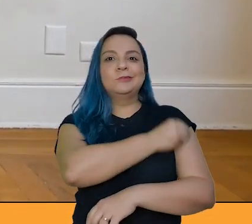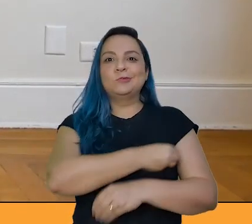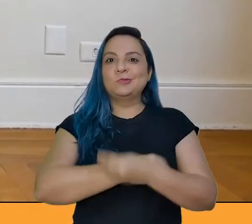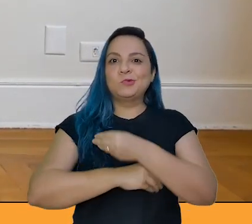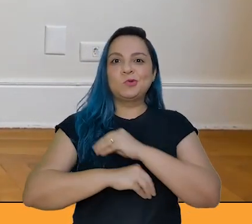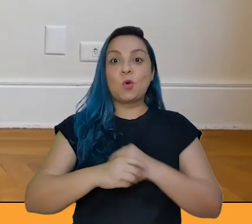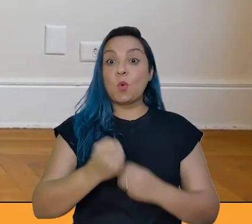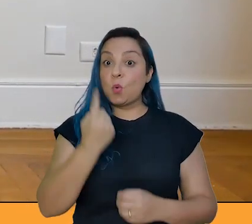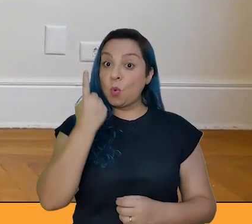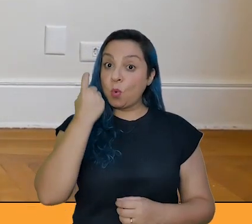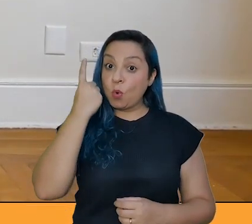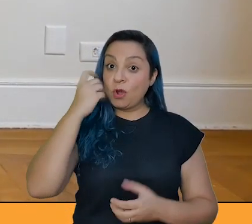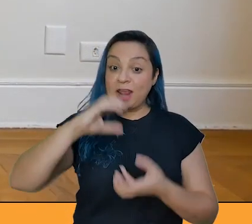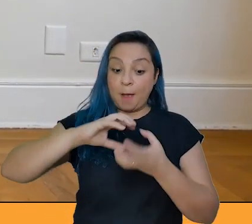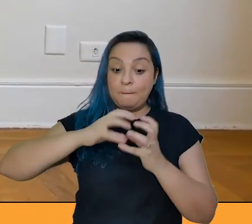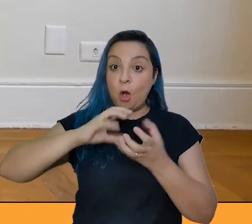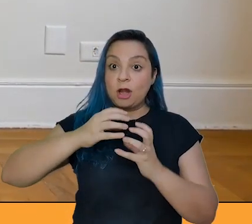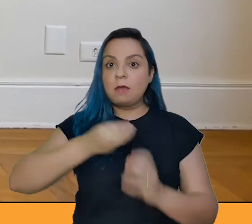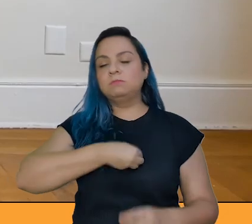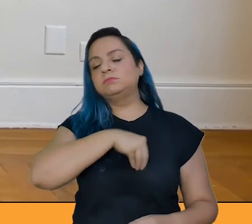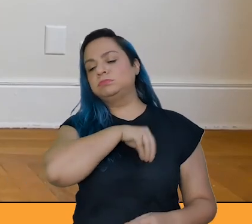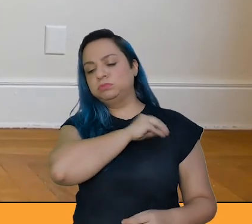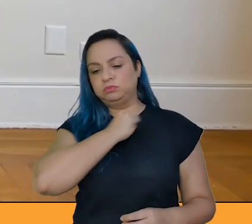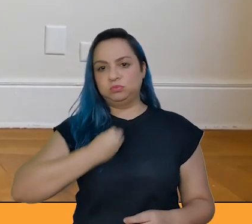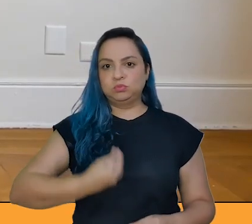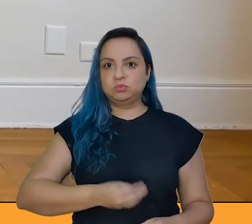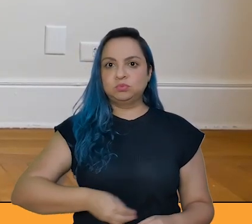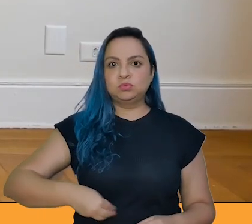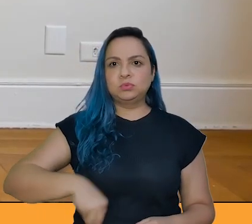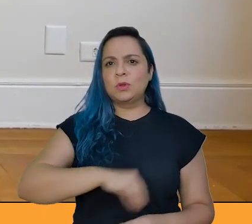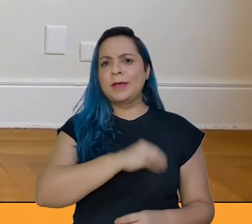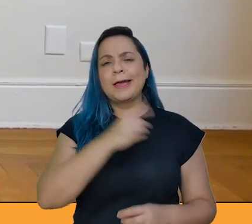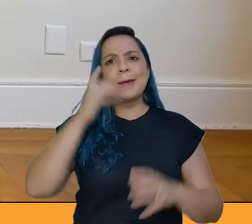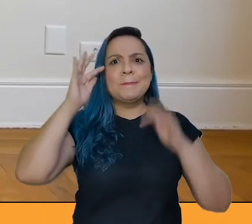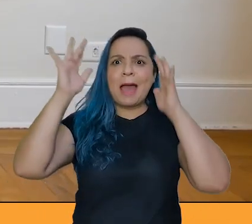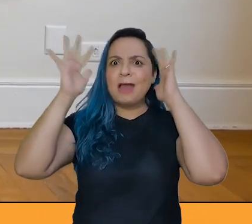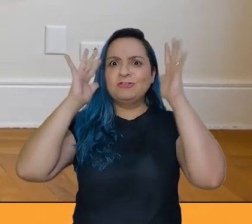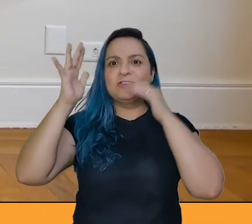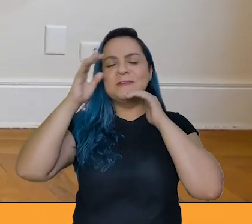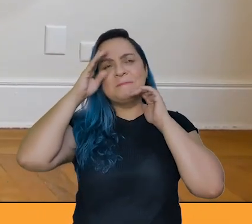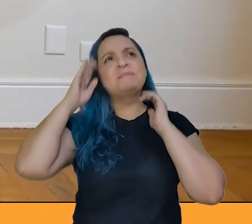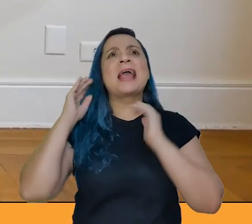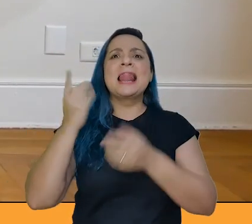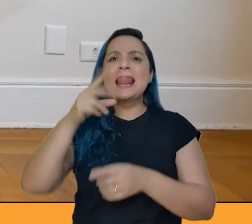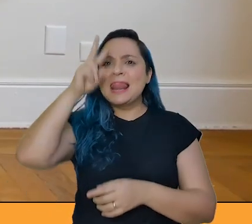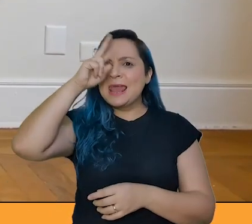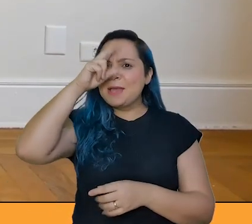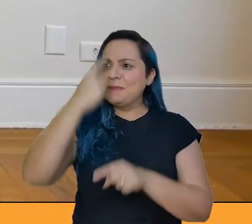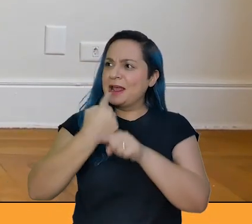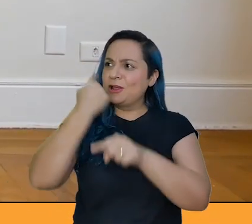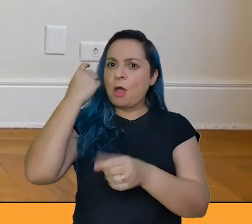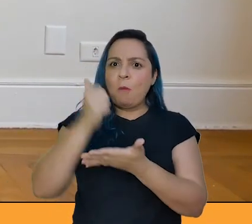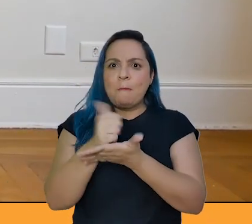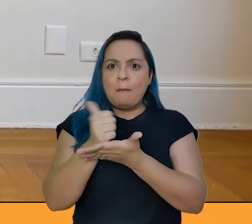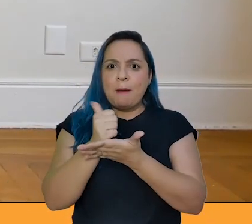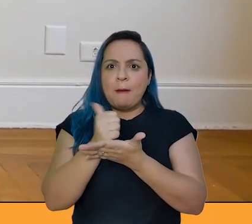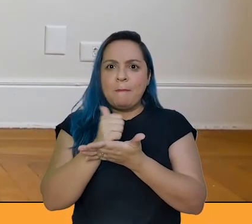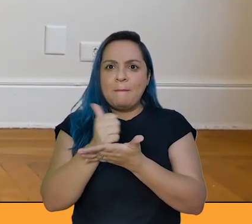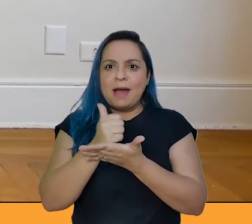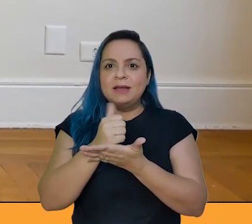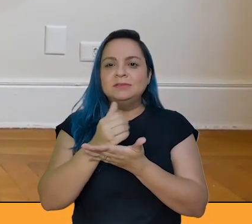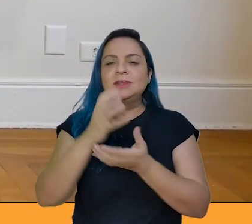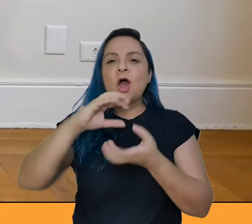braços. É uma única bolinha que ela passa pelo corpo. A gente pode imaginar aqueles jogos de fliperama antigos, assim, que a bolinha